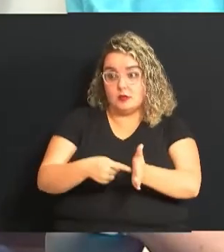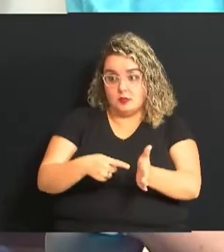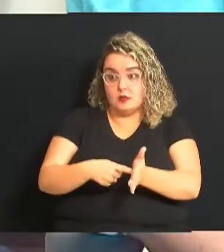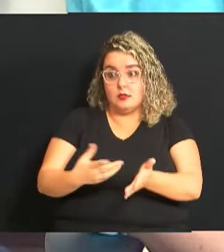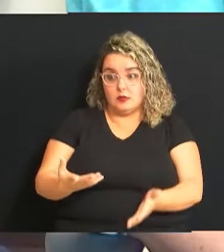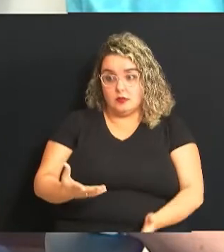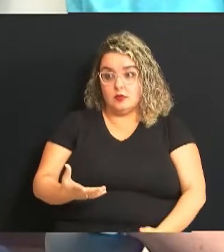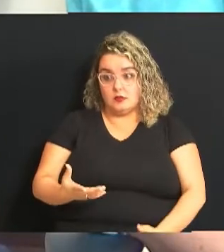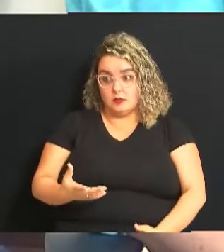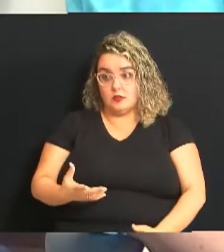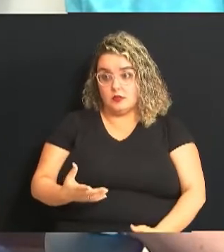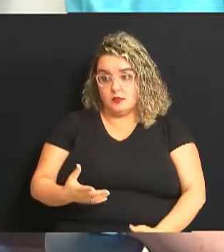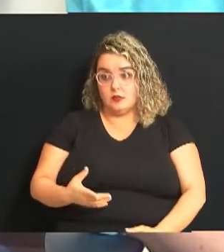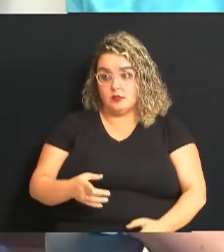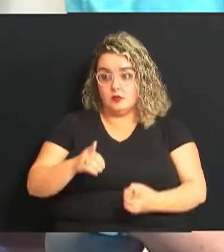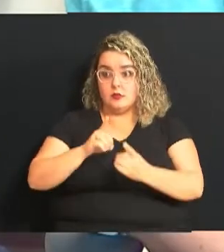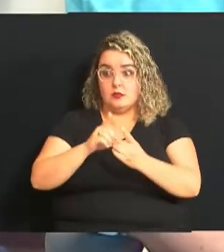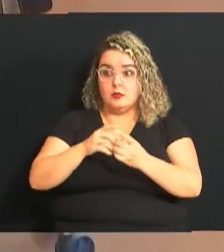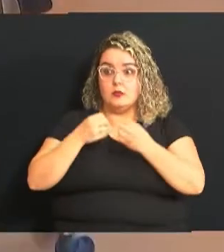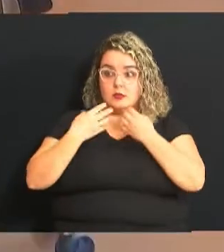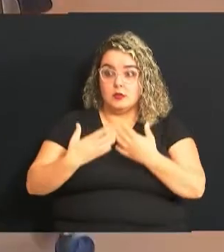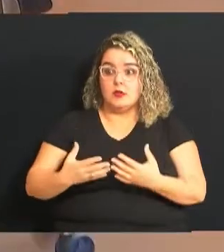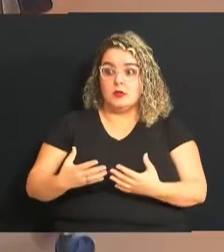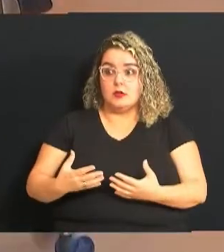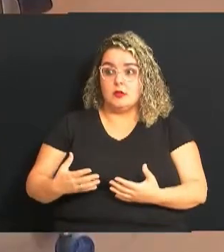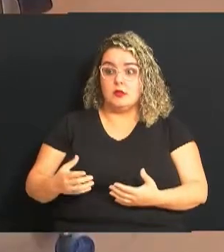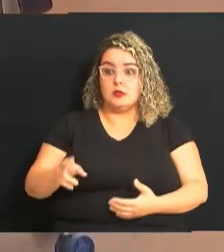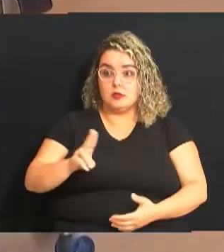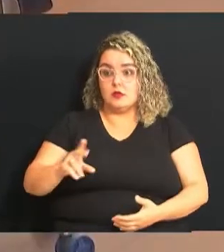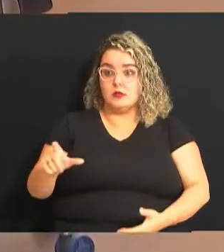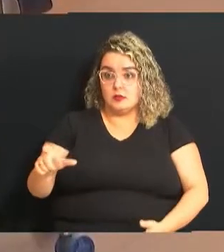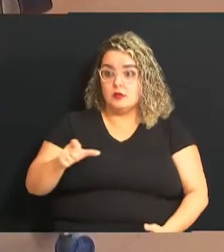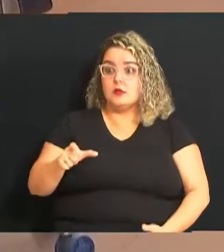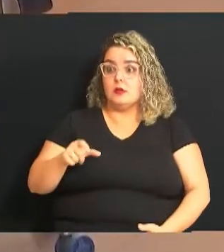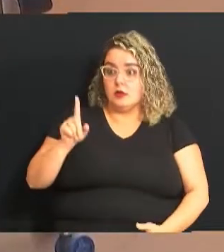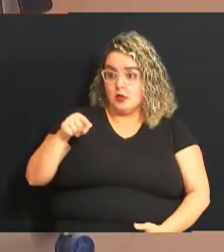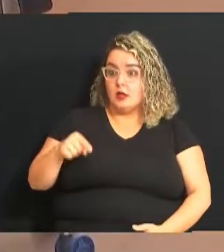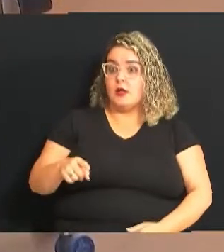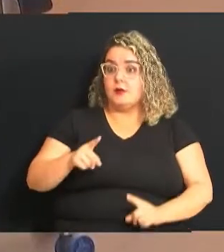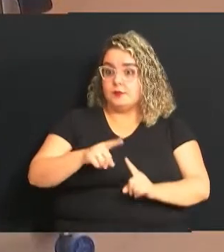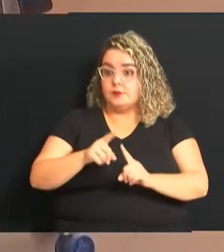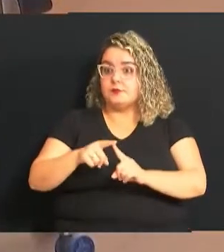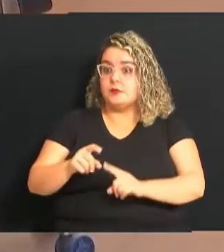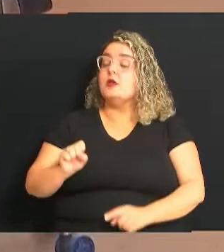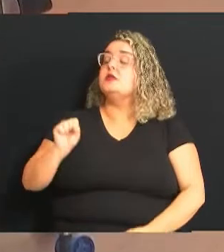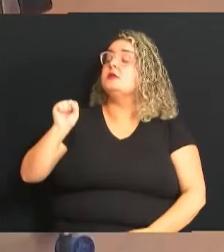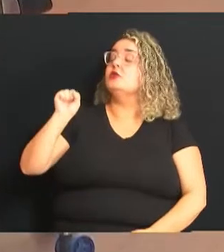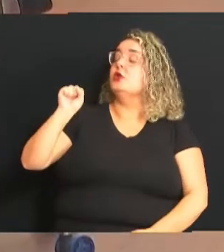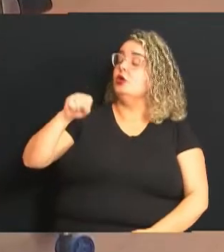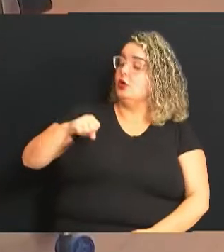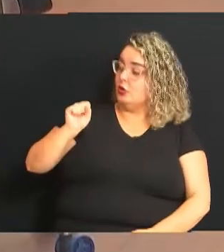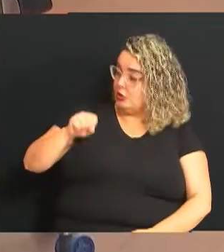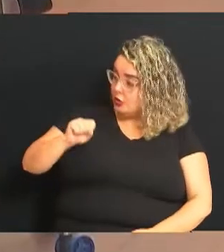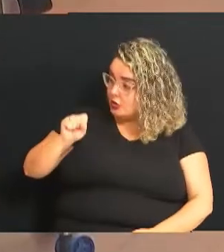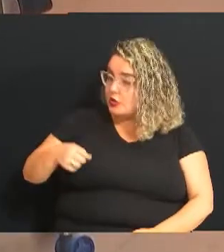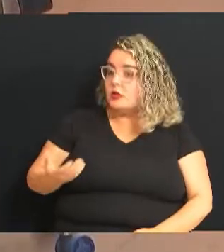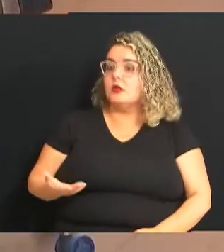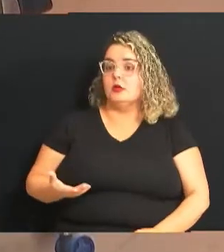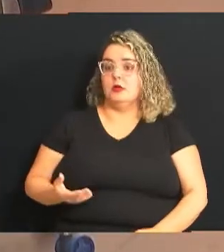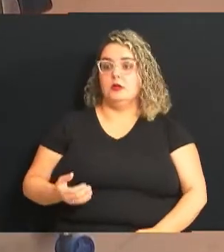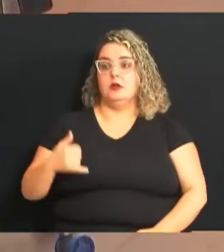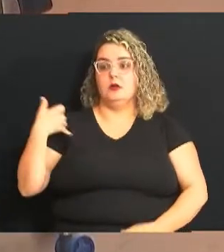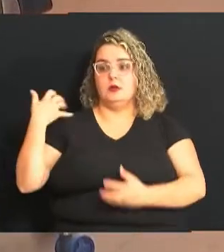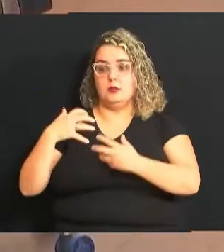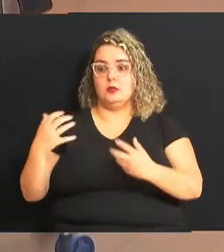foi que bem é a apropriação do cartão, que também é um tipo de violência. Sim. O idoso ele tem um benefício dele